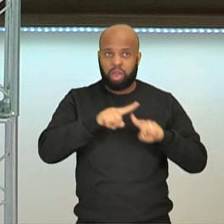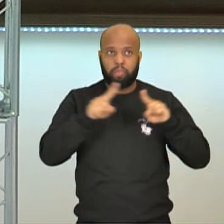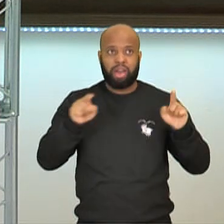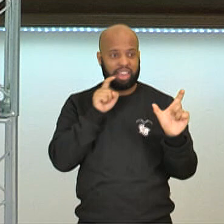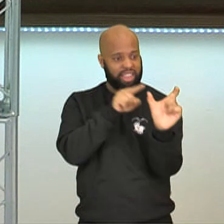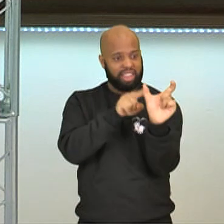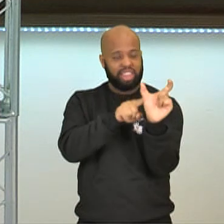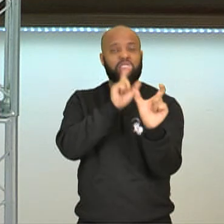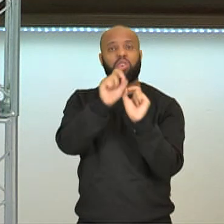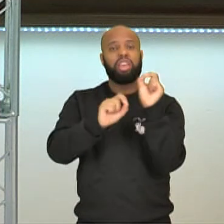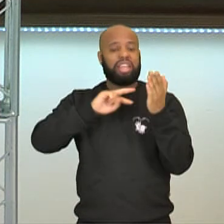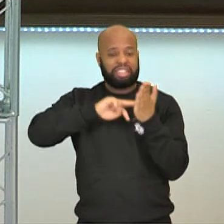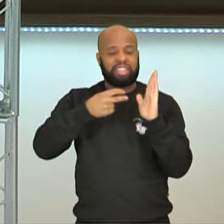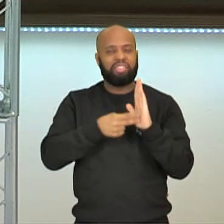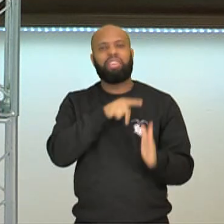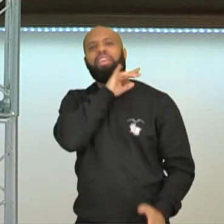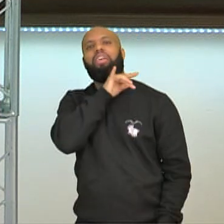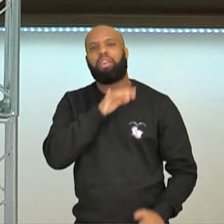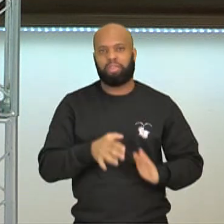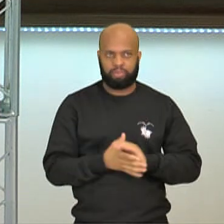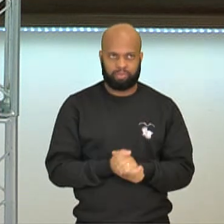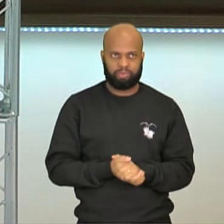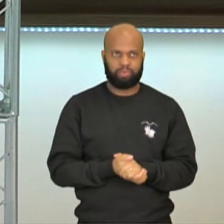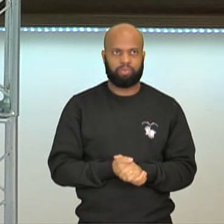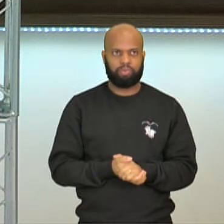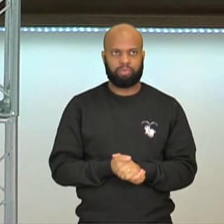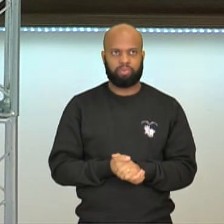seria uma palavra amarrotada.